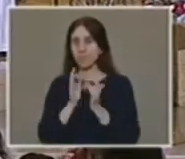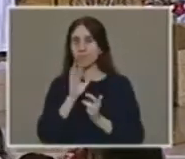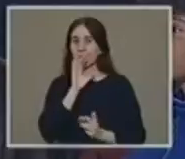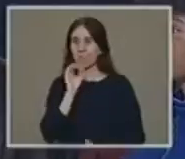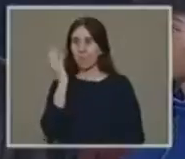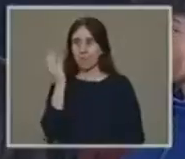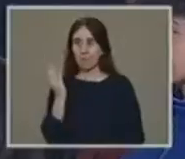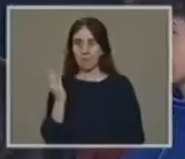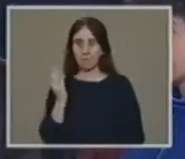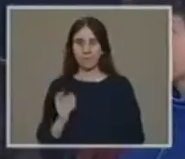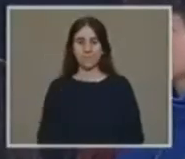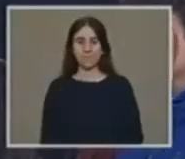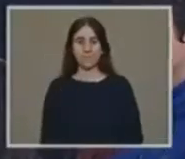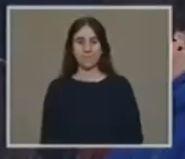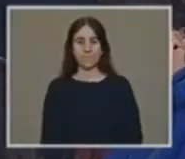vosso Filho.